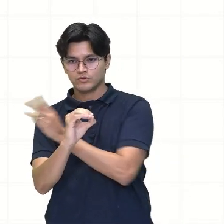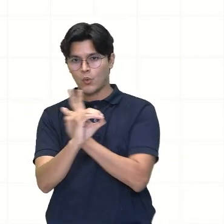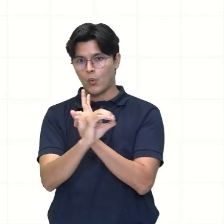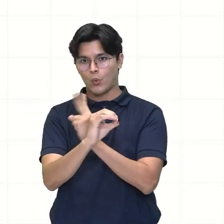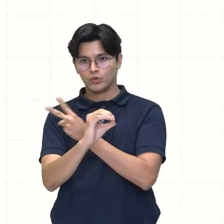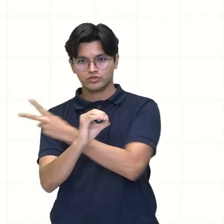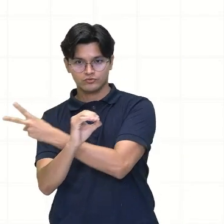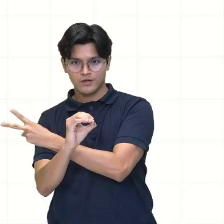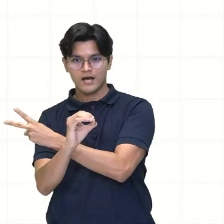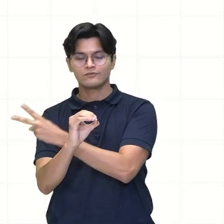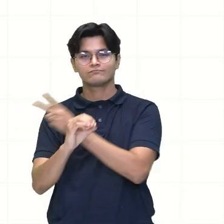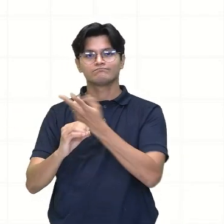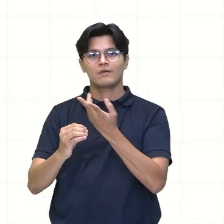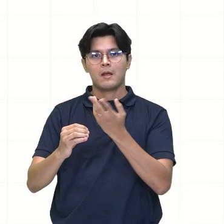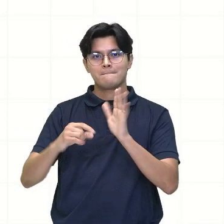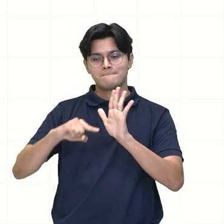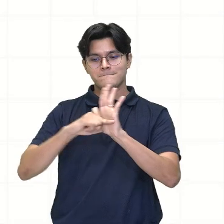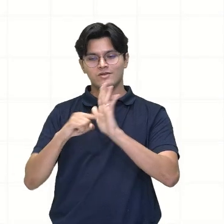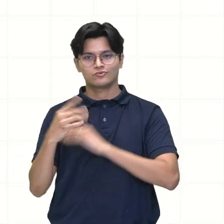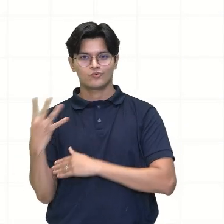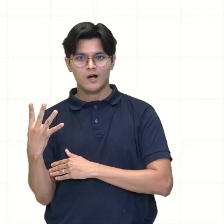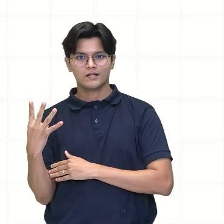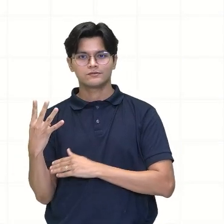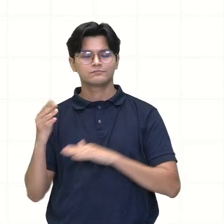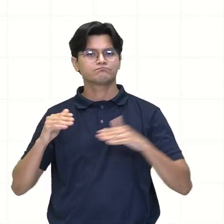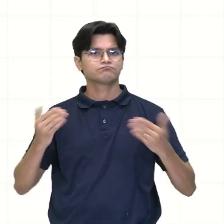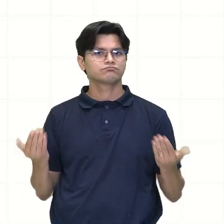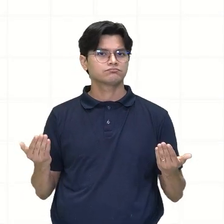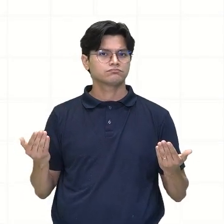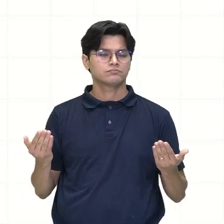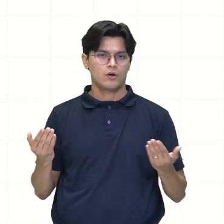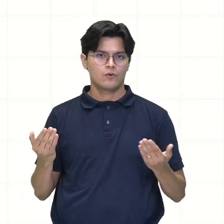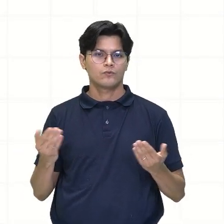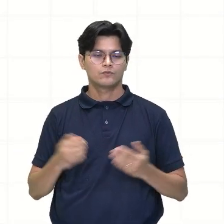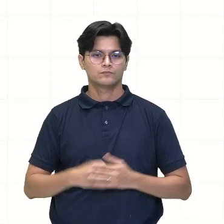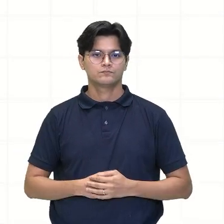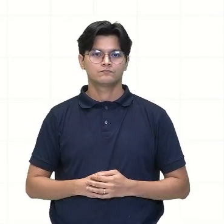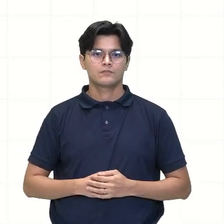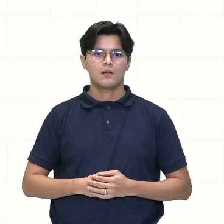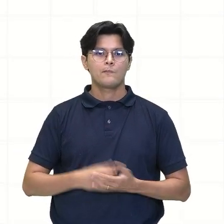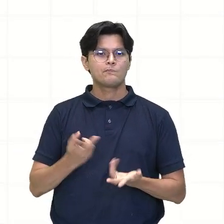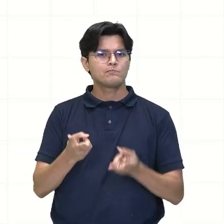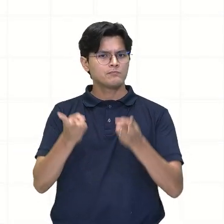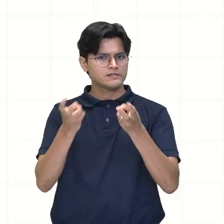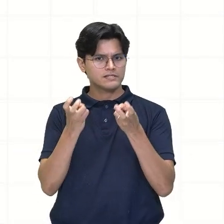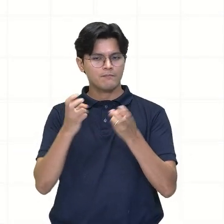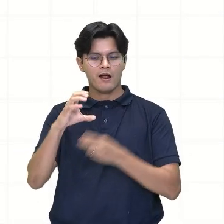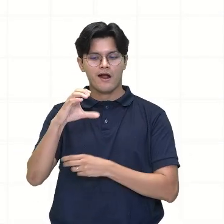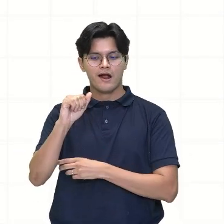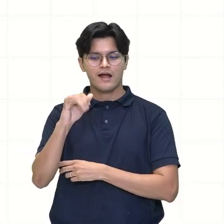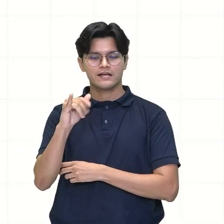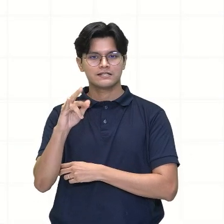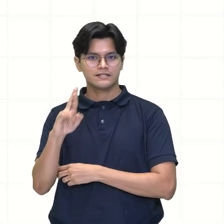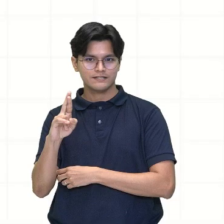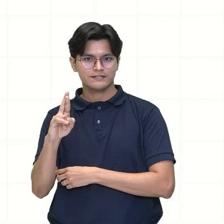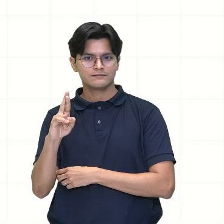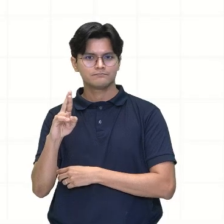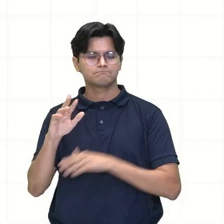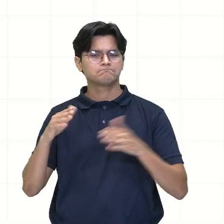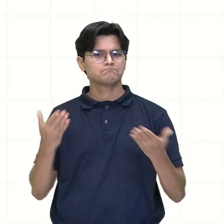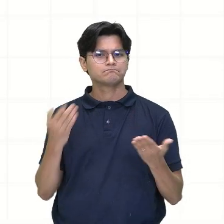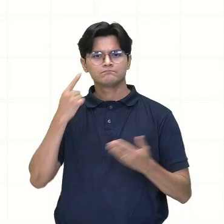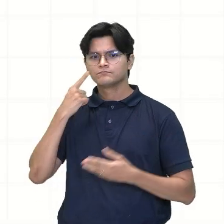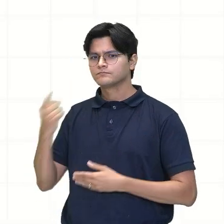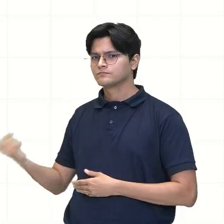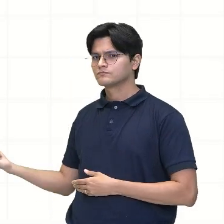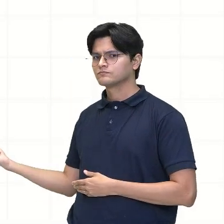graus Celsius, observe, ó, vai cair 4 graus Celsius. Professor, como é